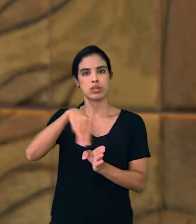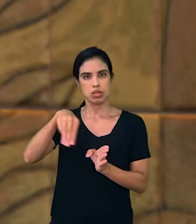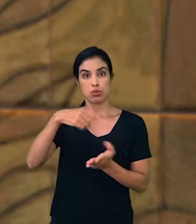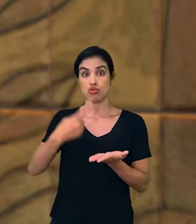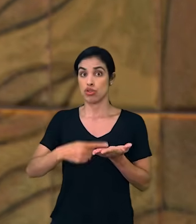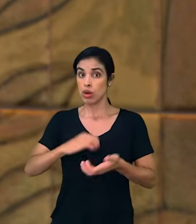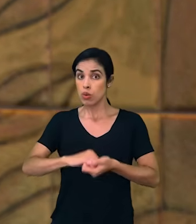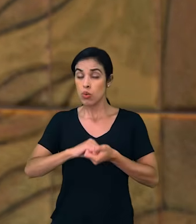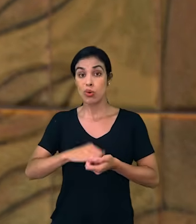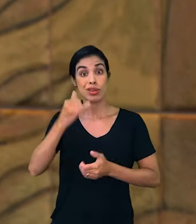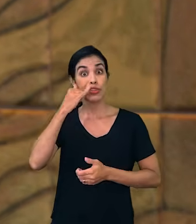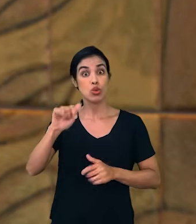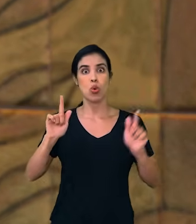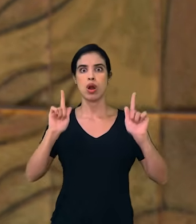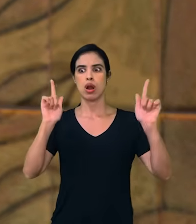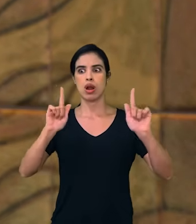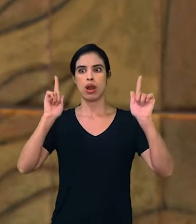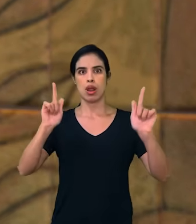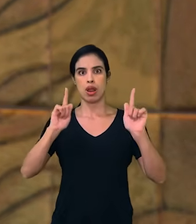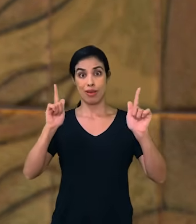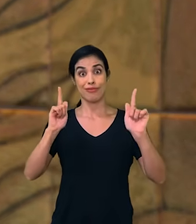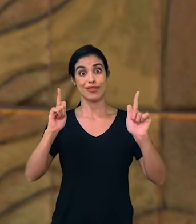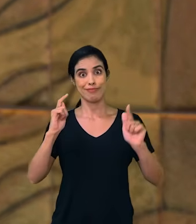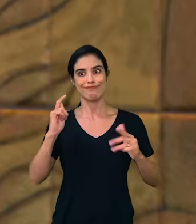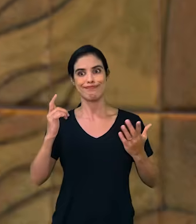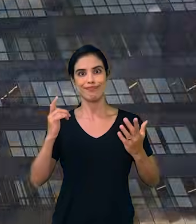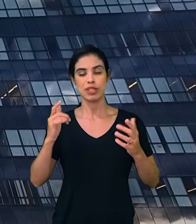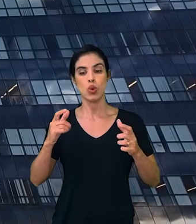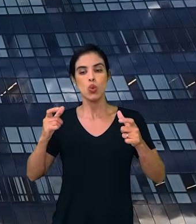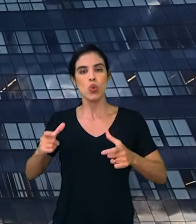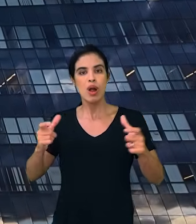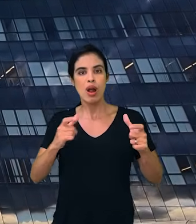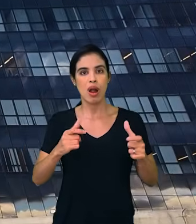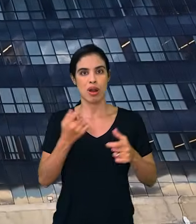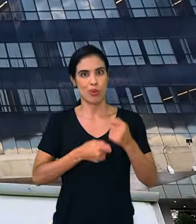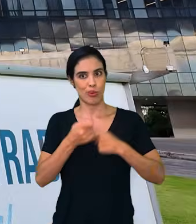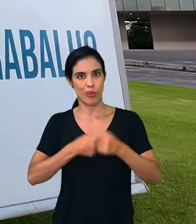TST evitaram greves em setores estratégicos da economia.